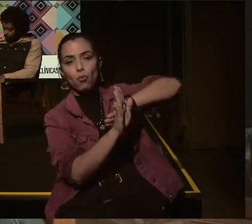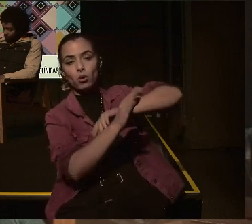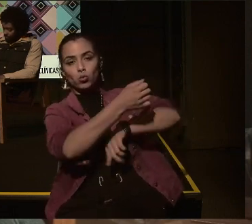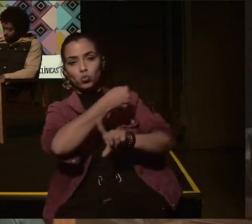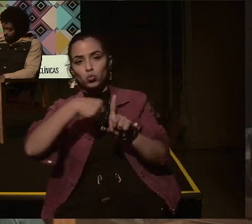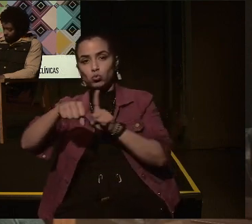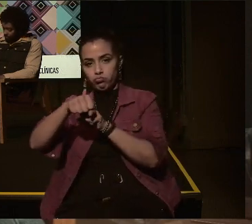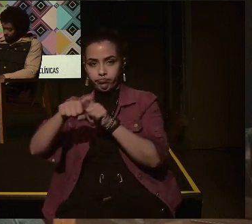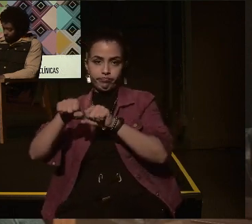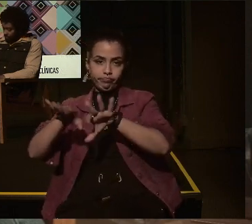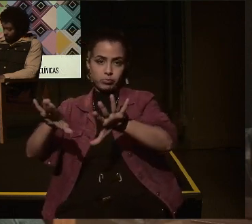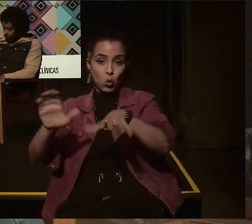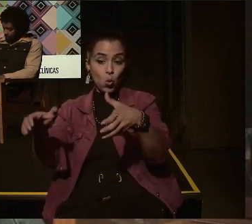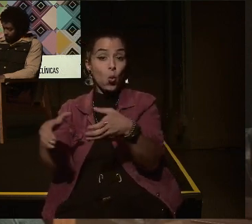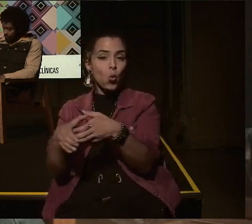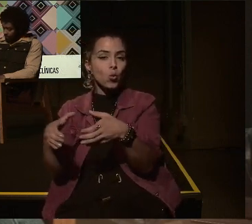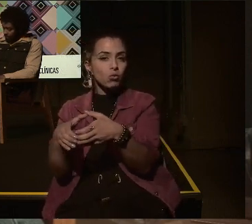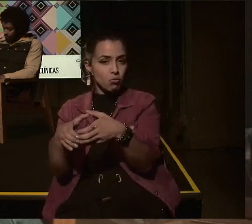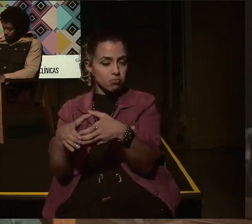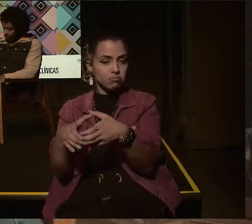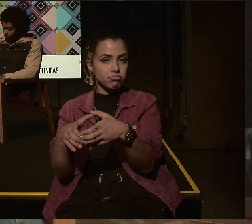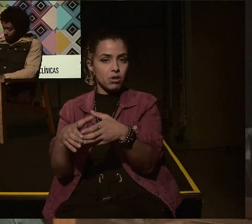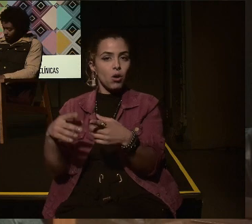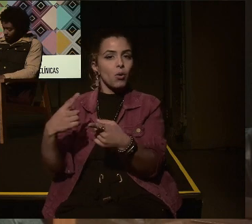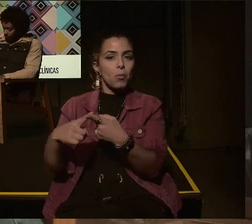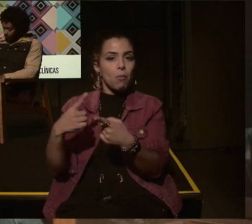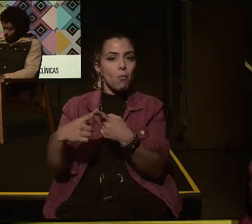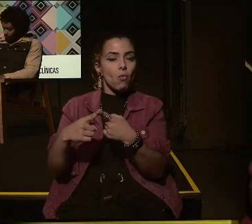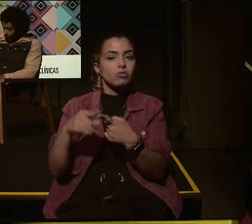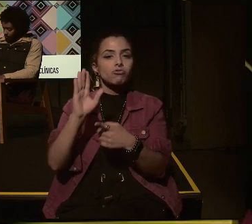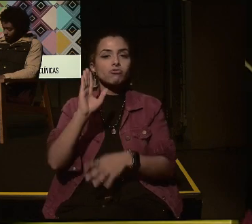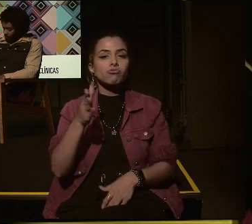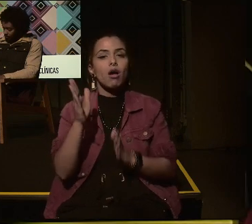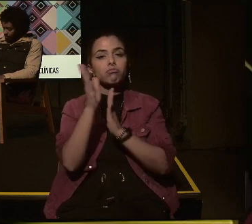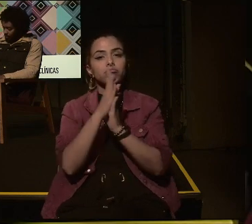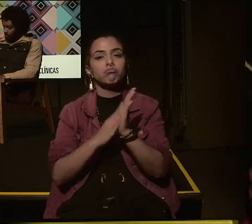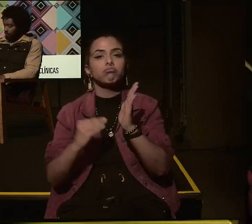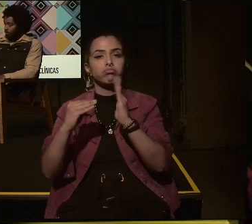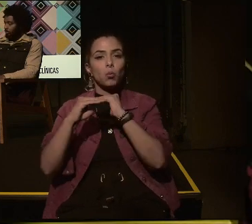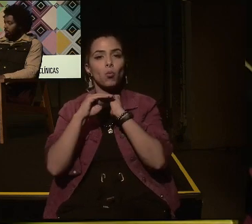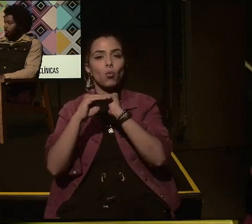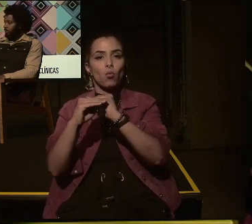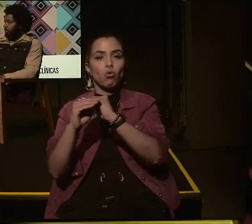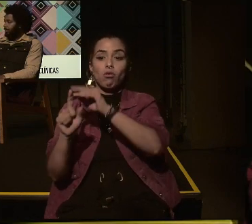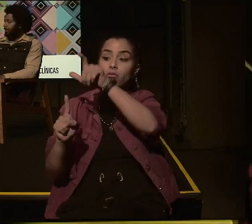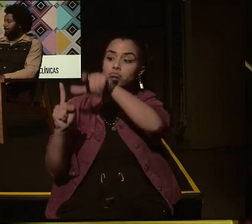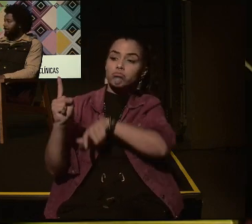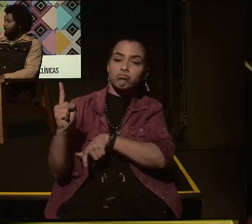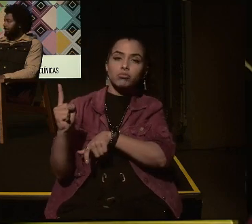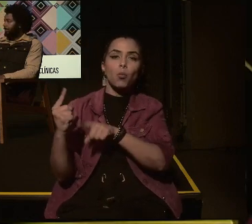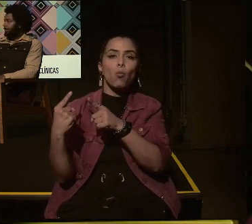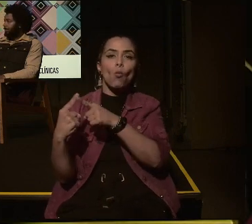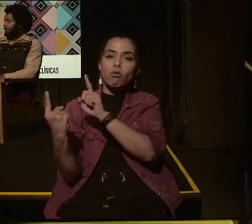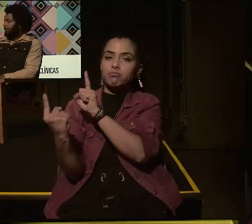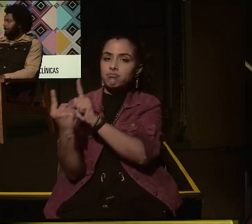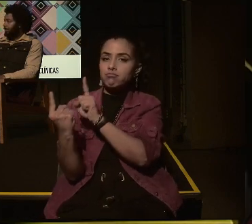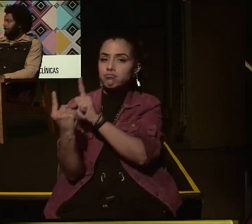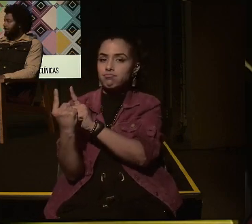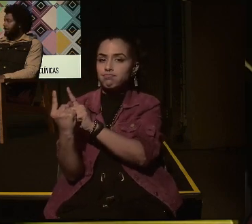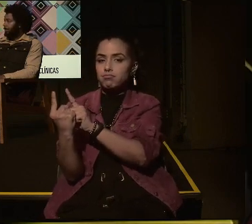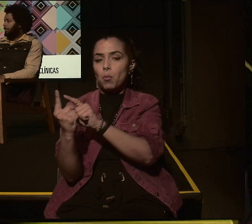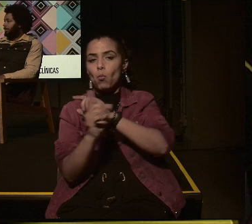pessoa. Que aquele atendimento não era para aquela pessoa. Mas era para o território e para o coletivo.